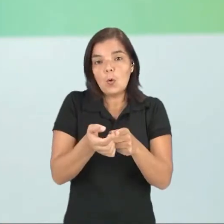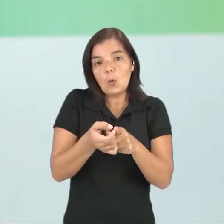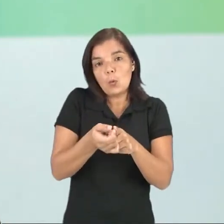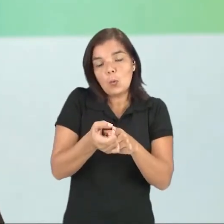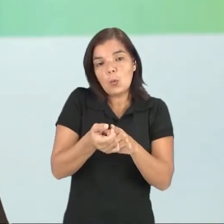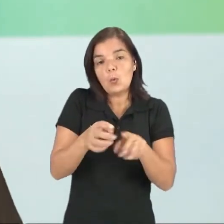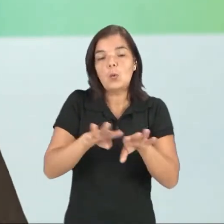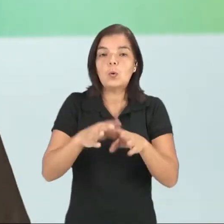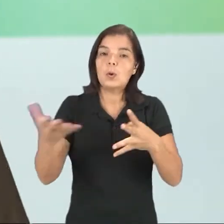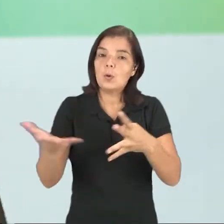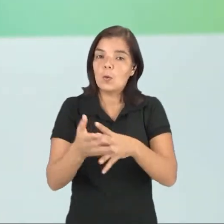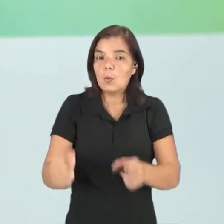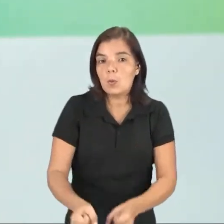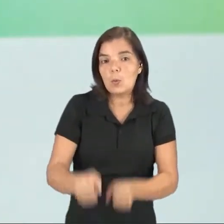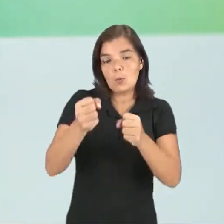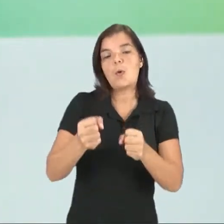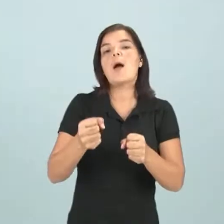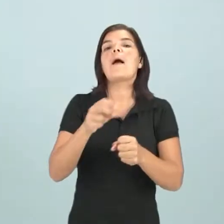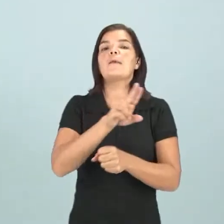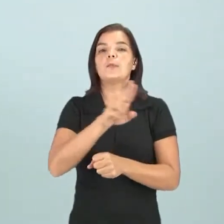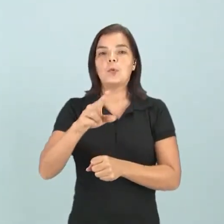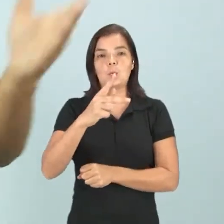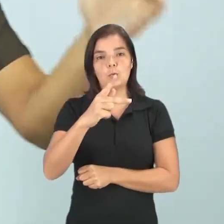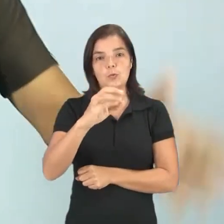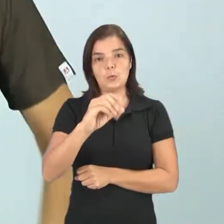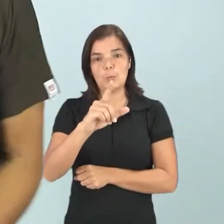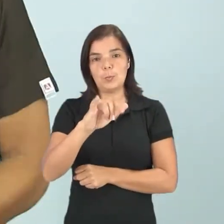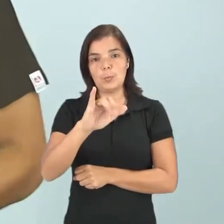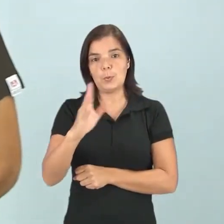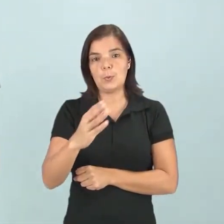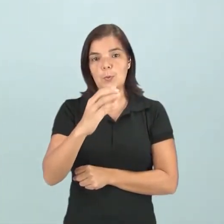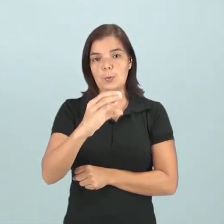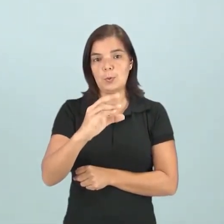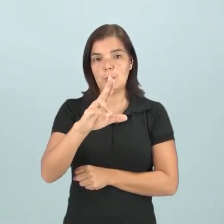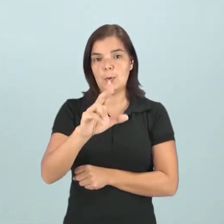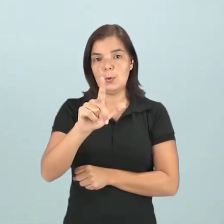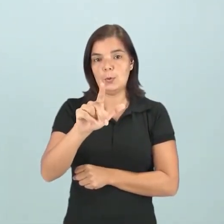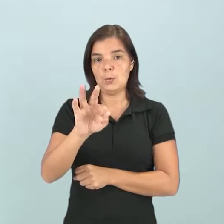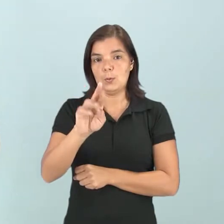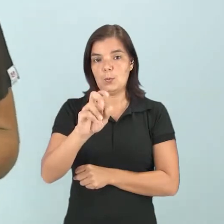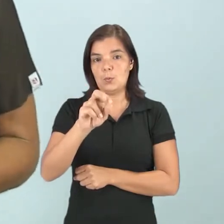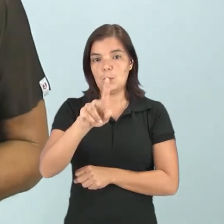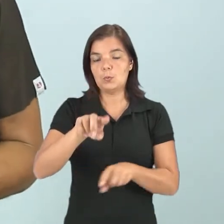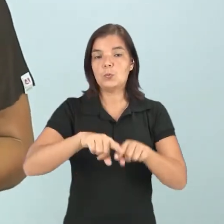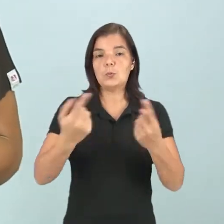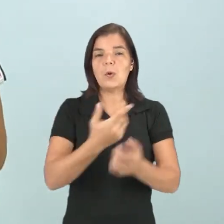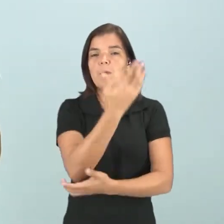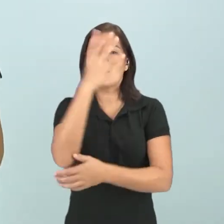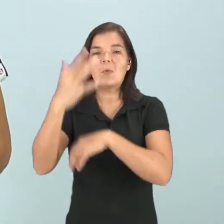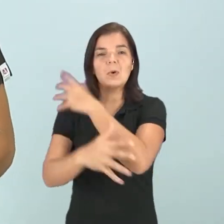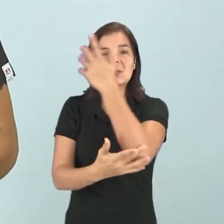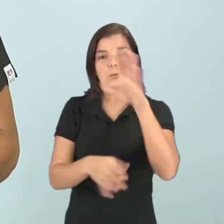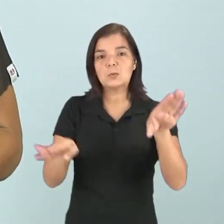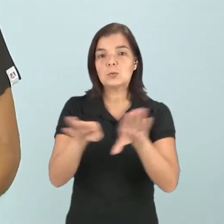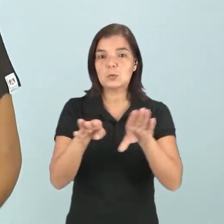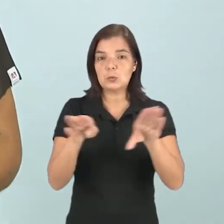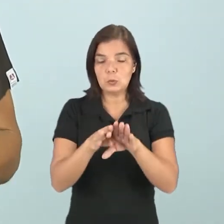Então isso ali chamamos de policultura, tá? Então em todos os biomas do país nós podemos encontrar produtos que